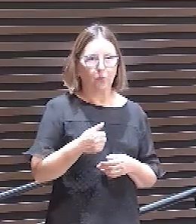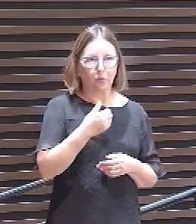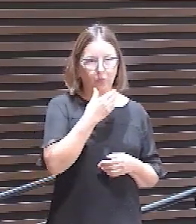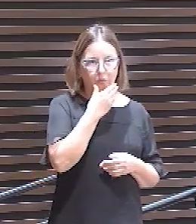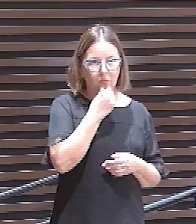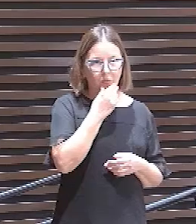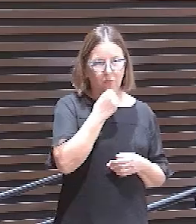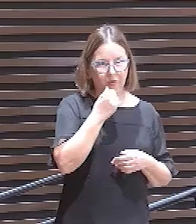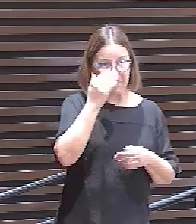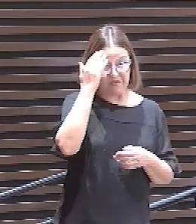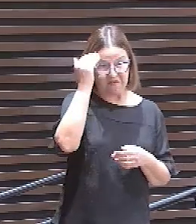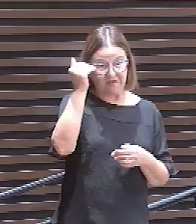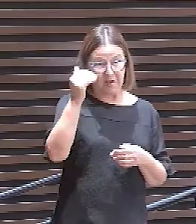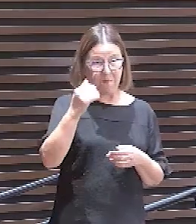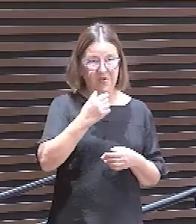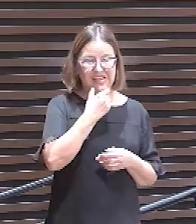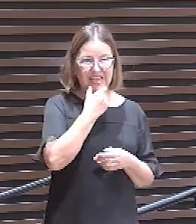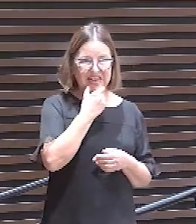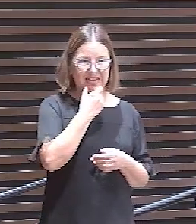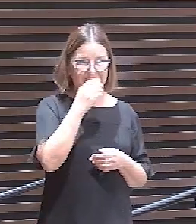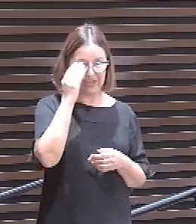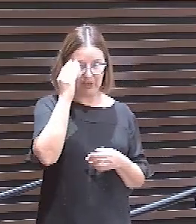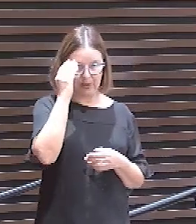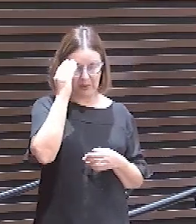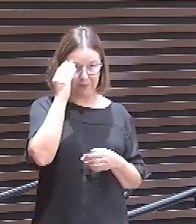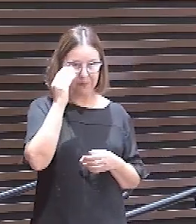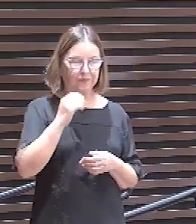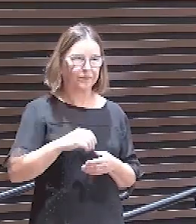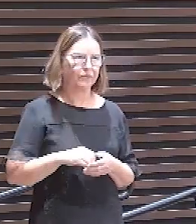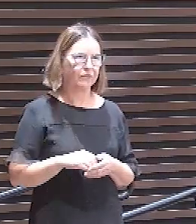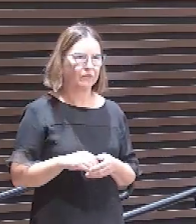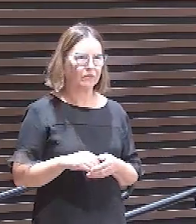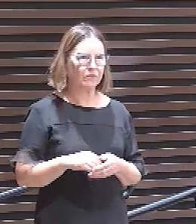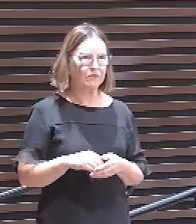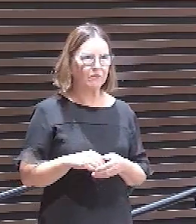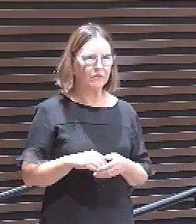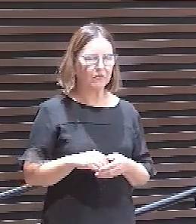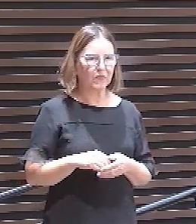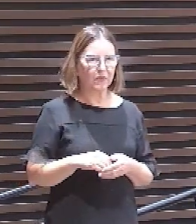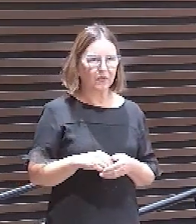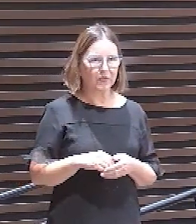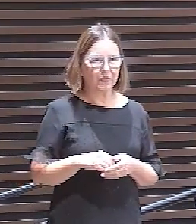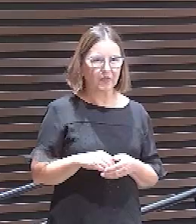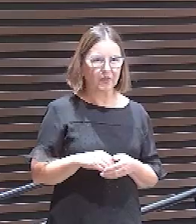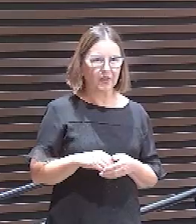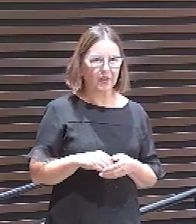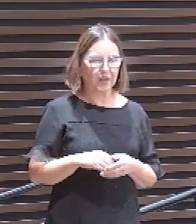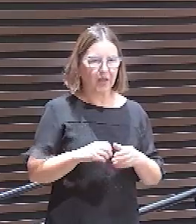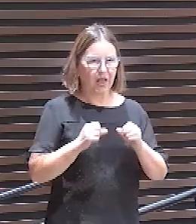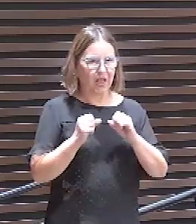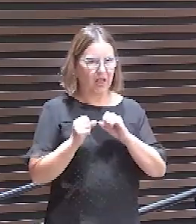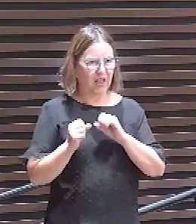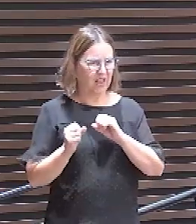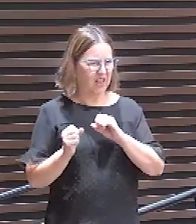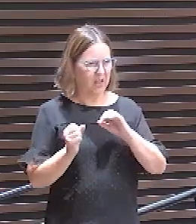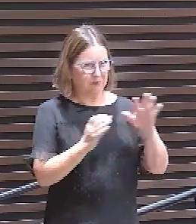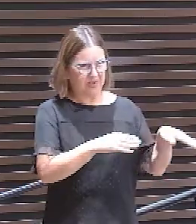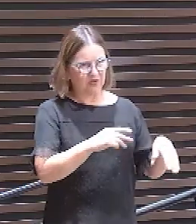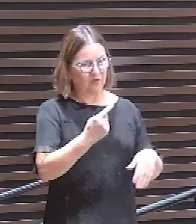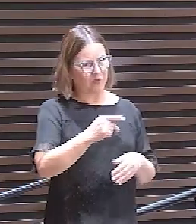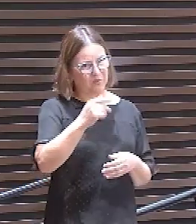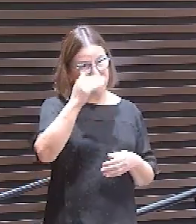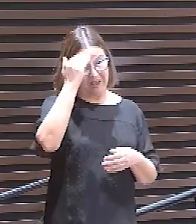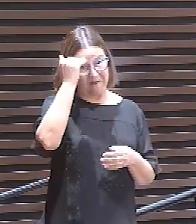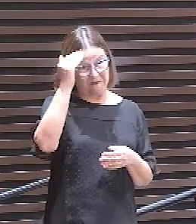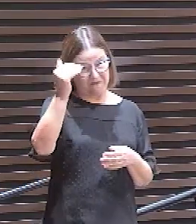Inglaterra, que abandonou a sua fama e a sua riqueza para se dedicar